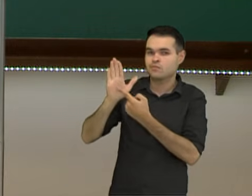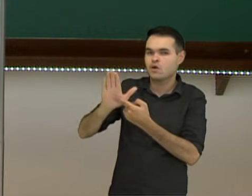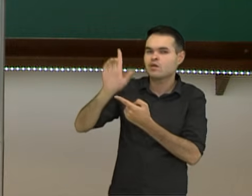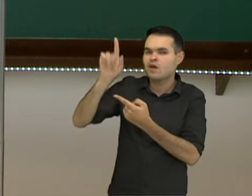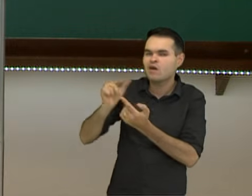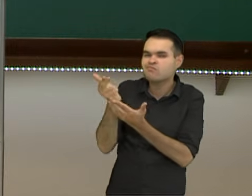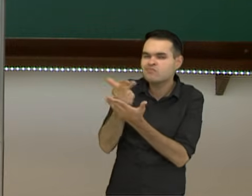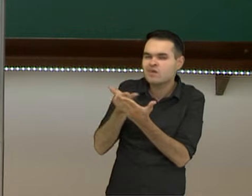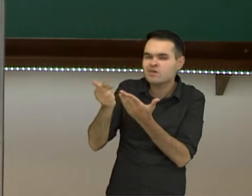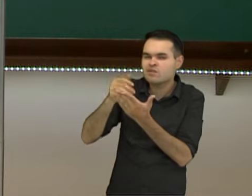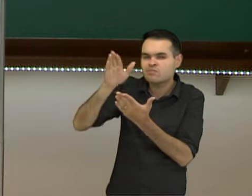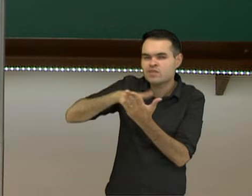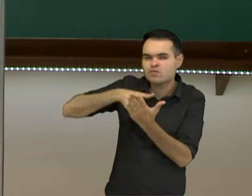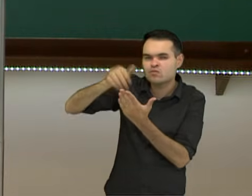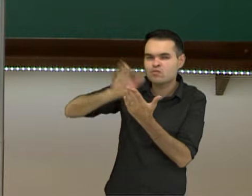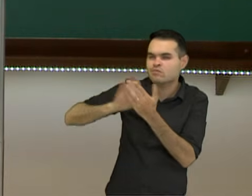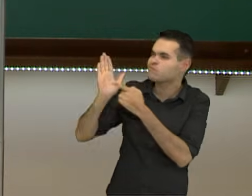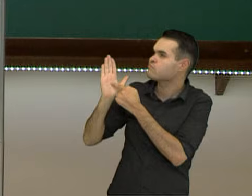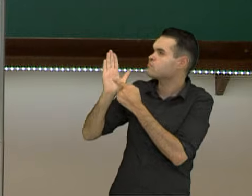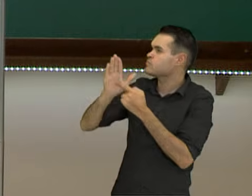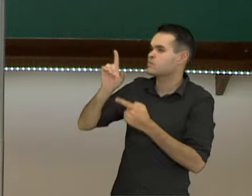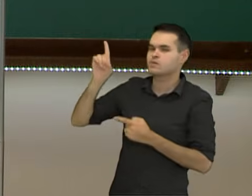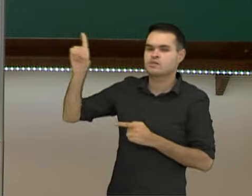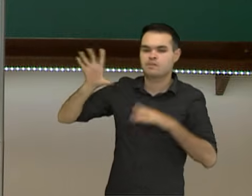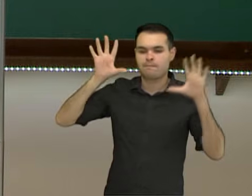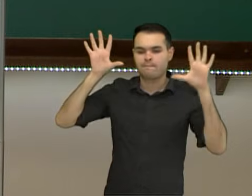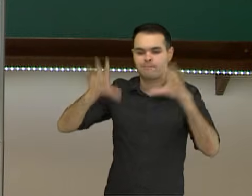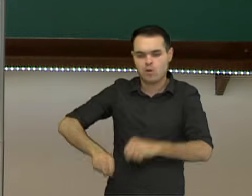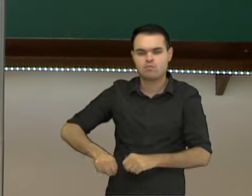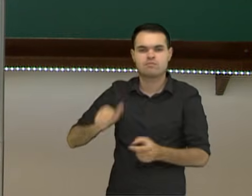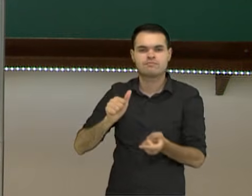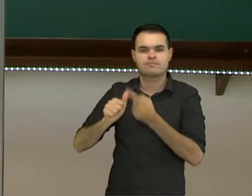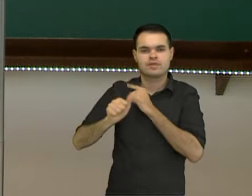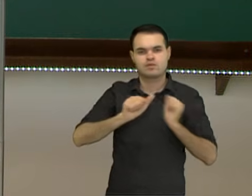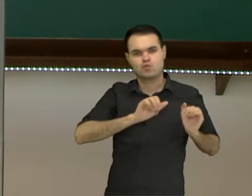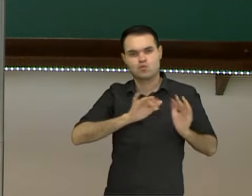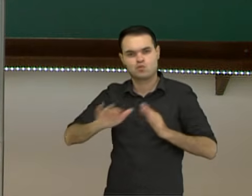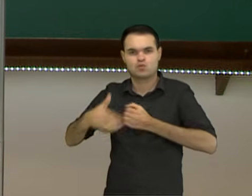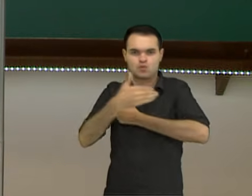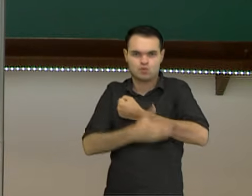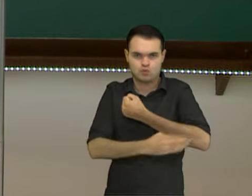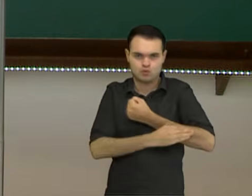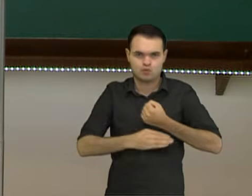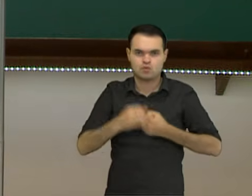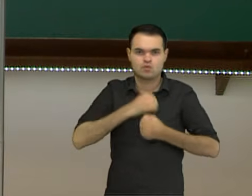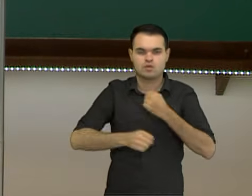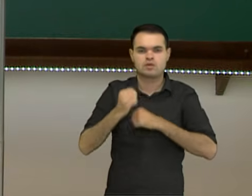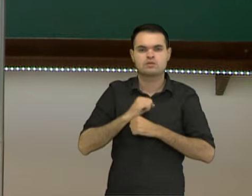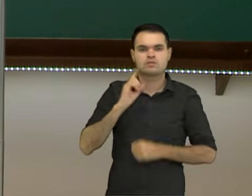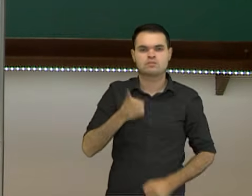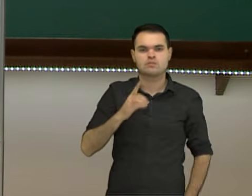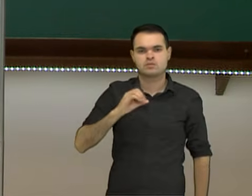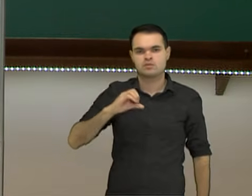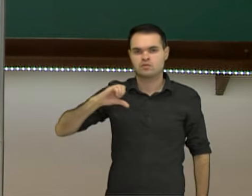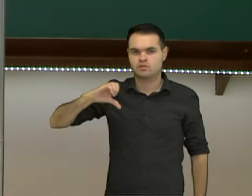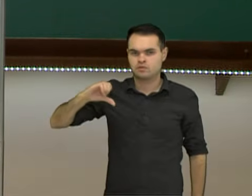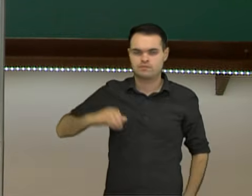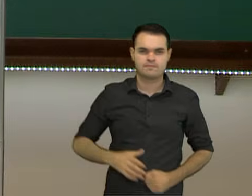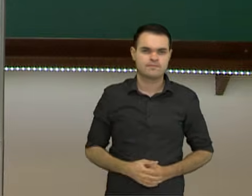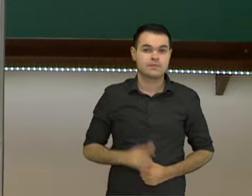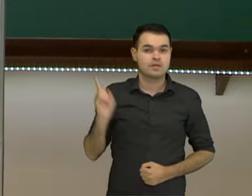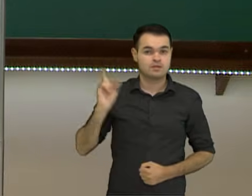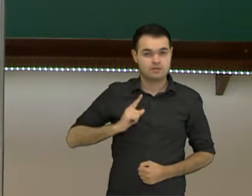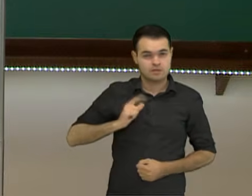representação desse manuscrito com a tomada de Jerusalém na primeira cruzada no ano de 1099. Então aqui a gente tem